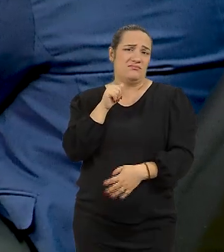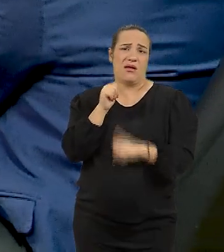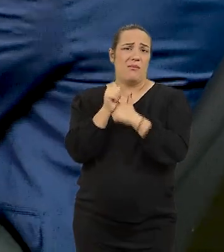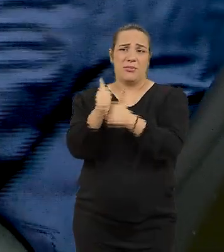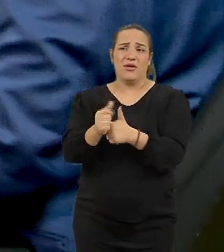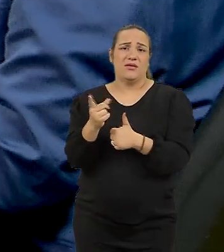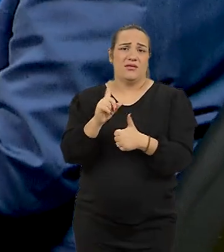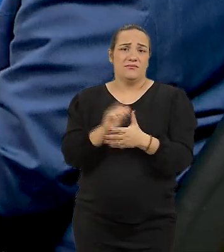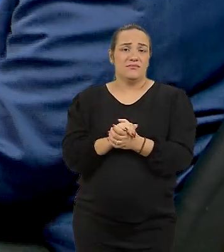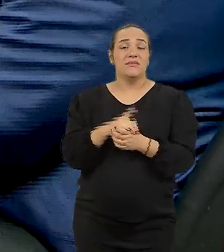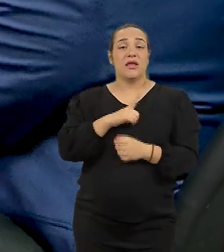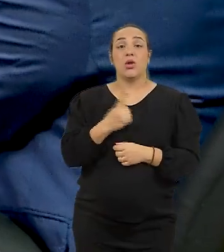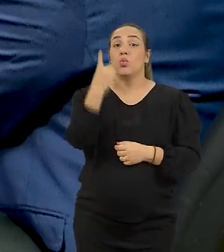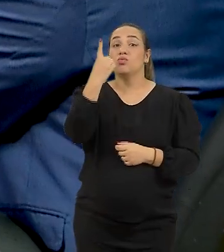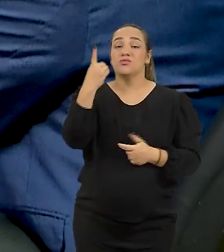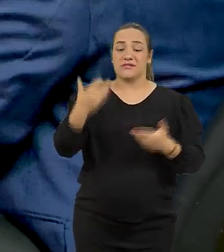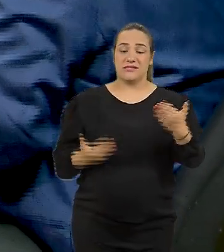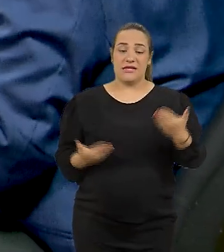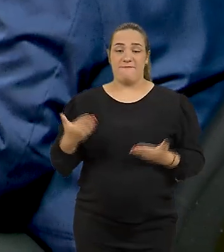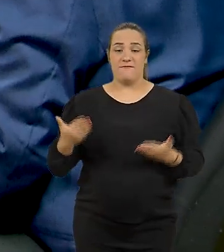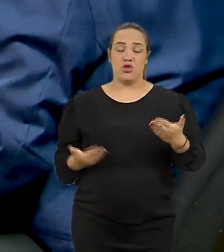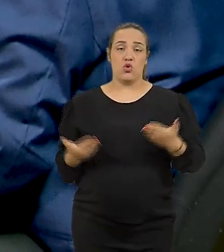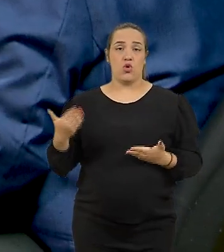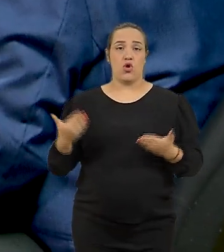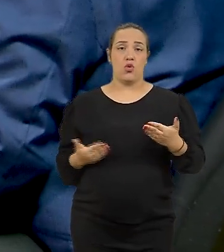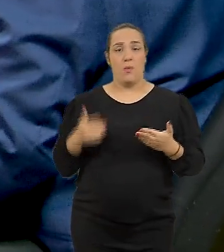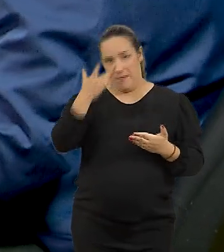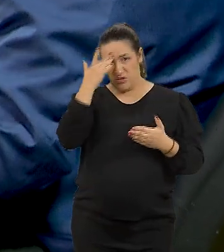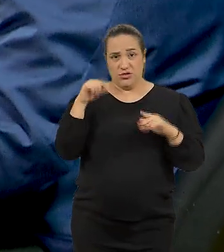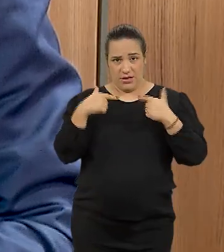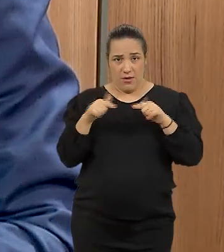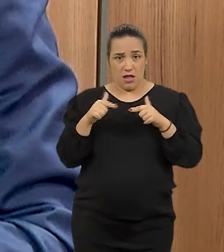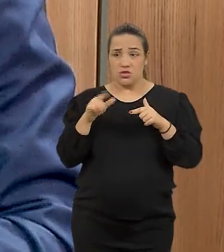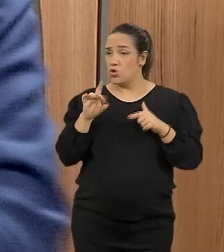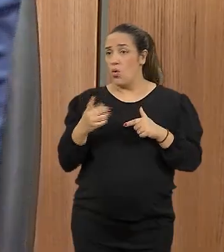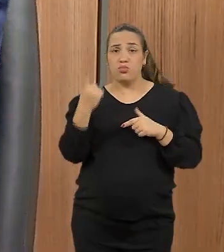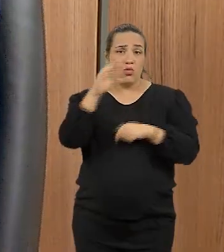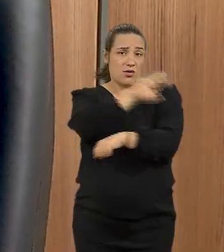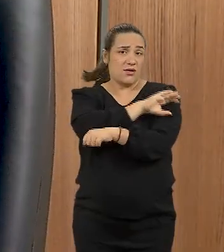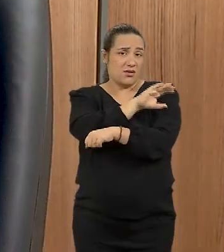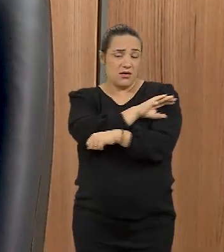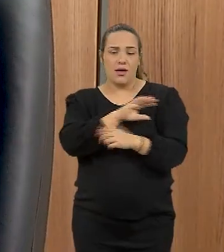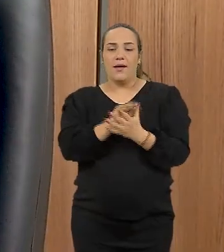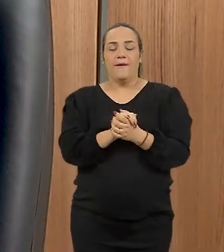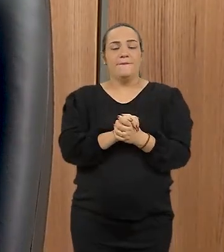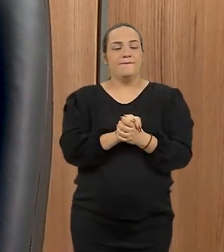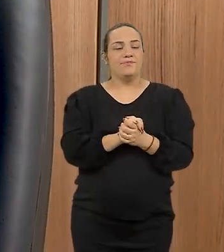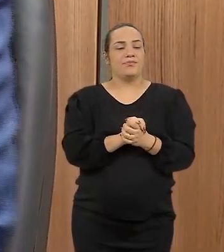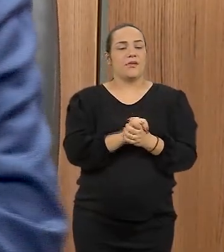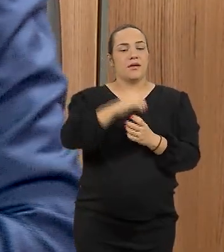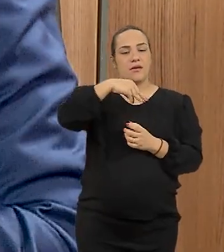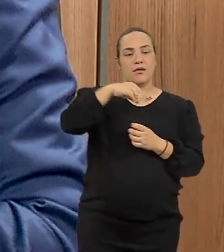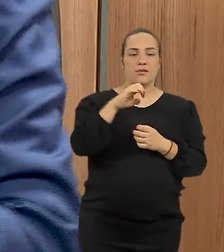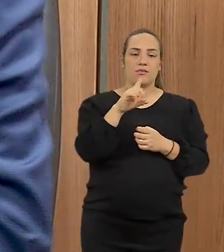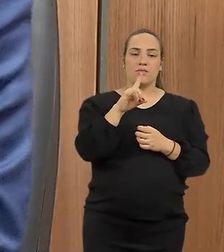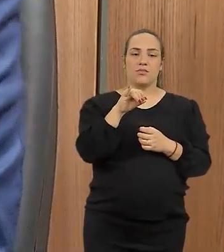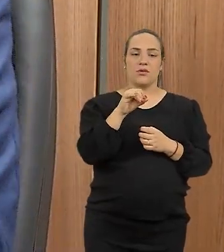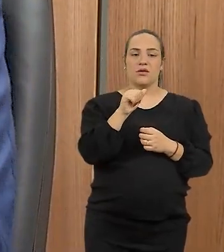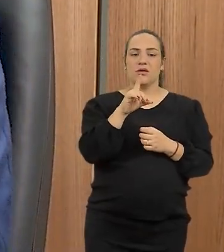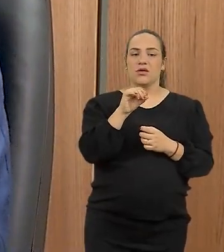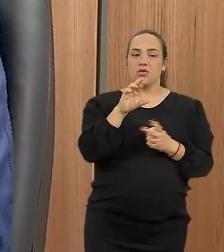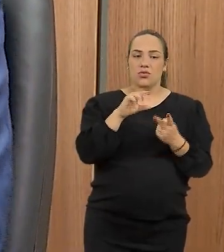sejusque. Lá tem um servidor que é coordenador do sejusque e os mediadores ou os conciliadores, mas não há